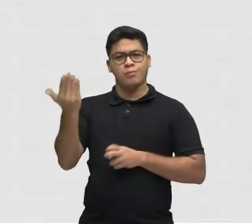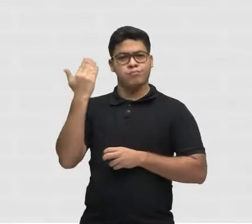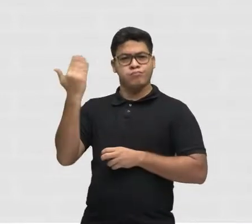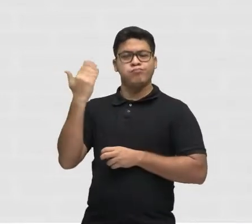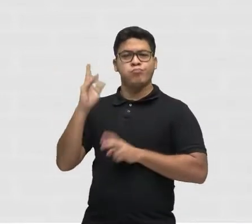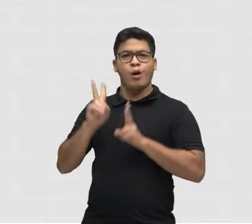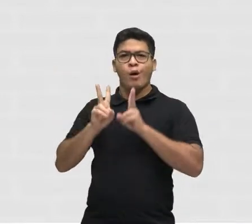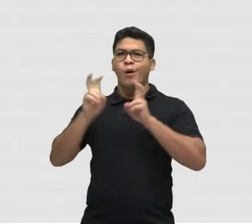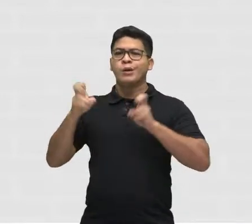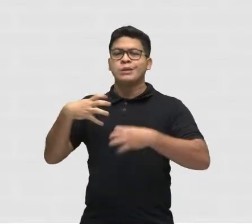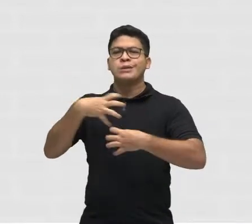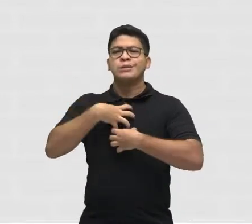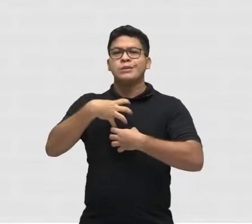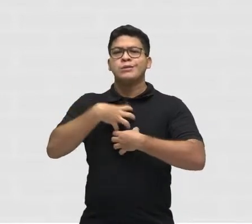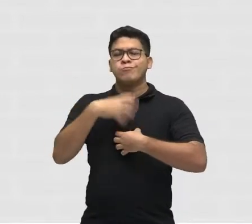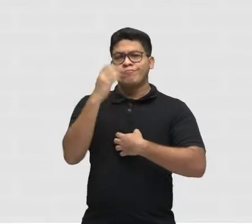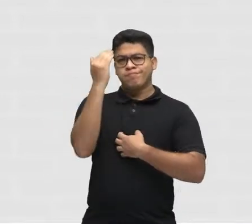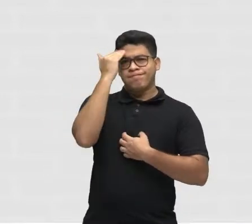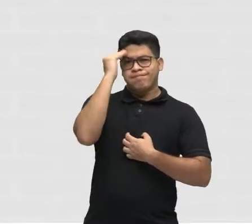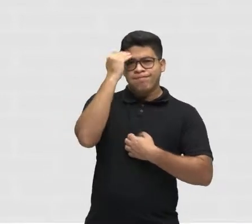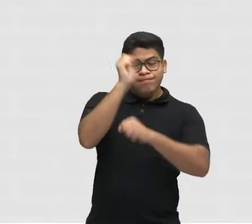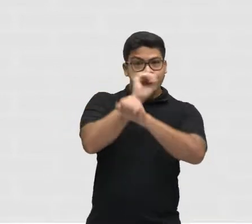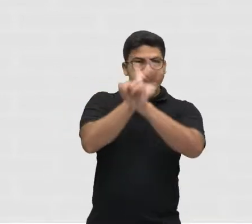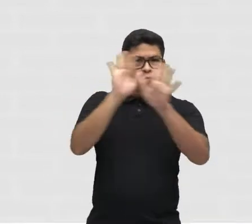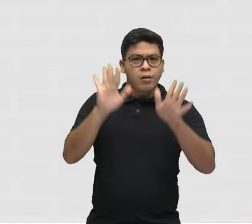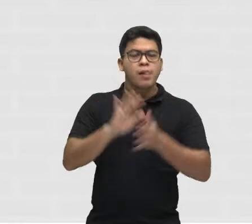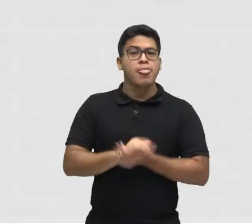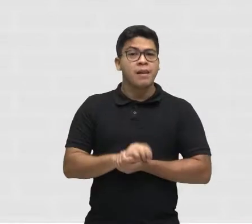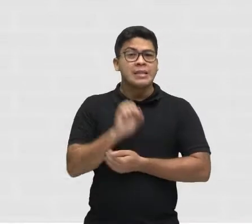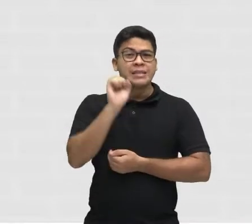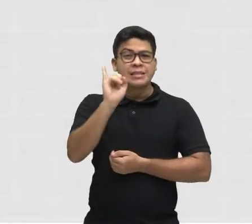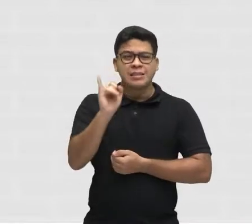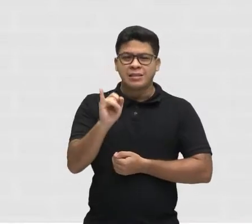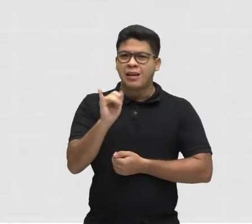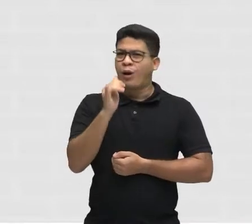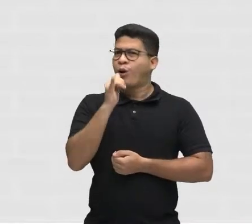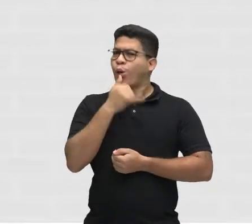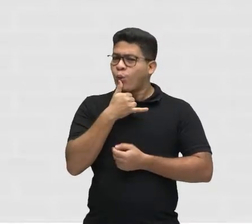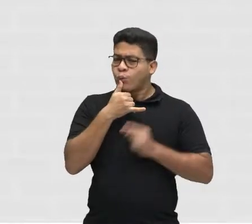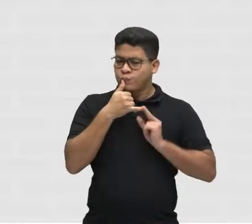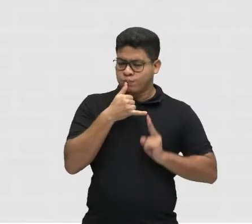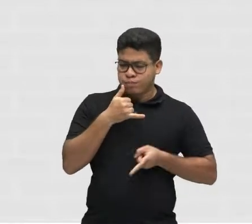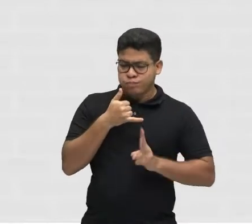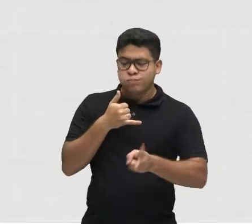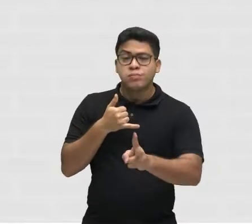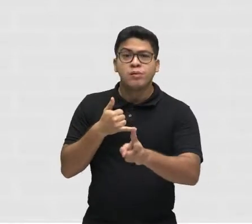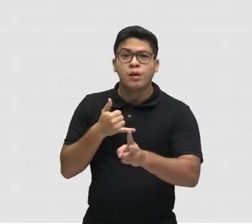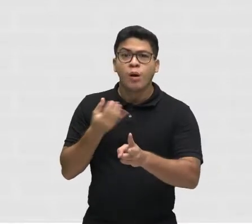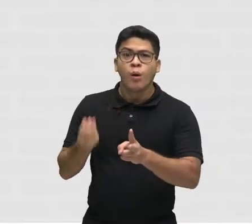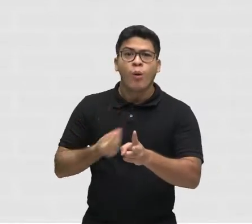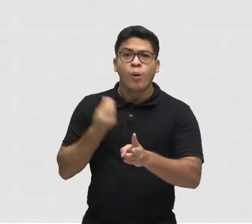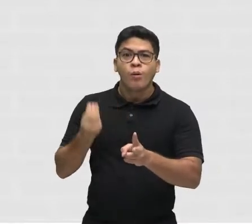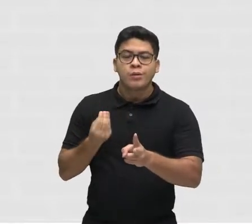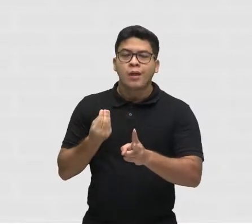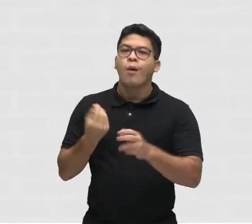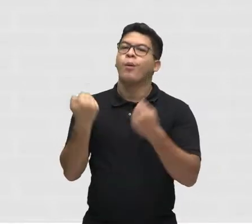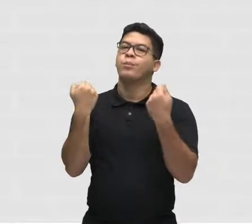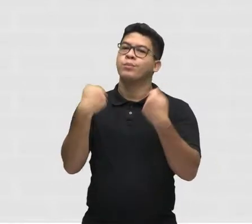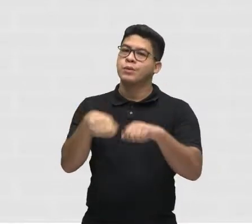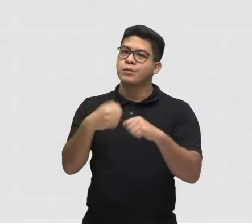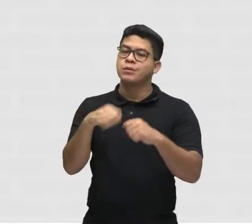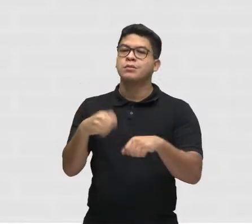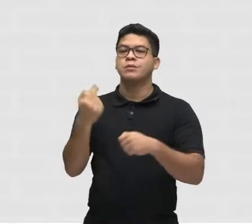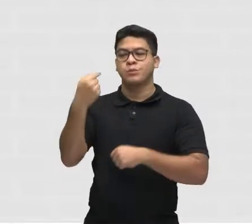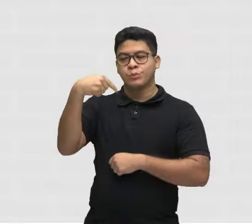que eu estou sentindo. Se eu estou sofrendo há muito tempo, se ele não passa, aí a necessidade de eu buscar uma ajuda profissional,